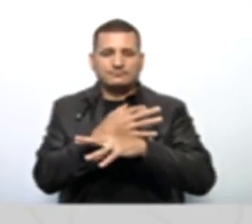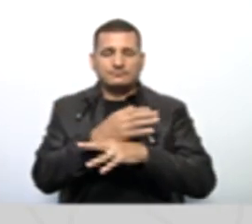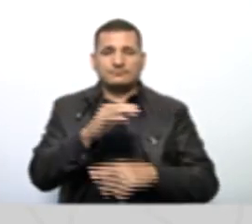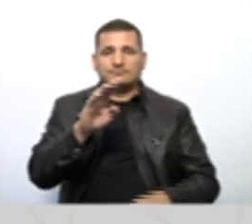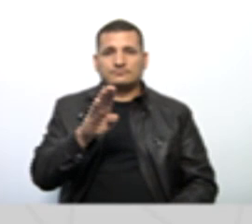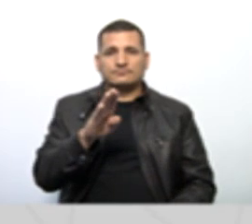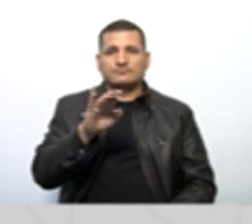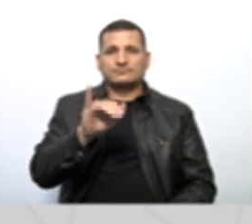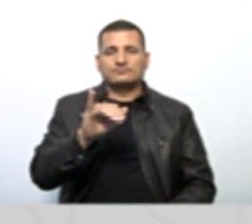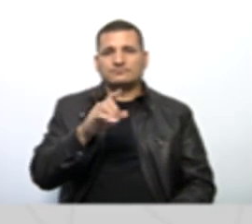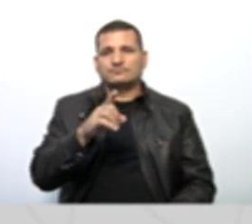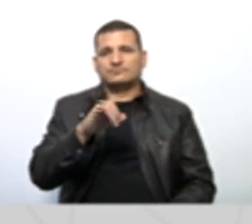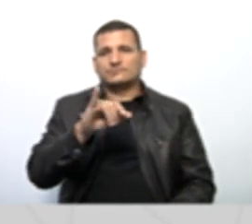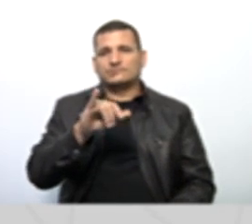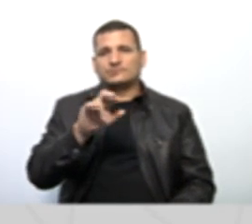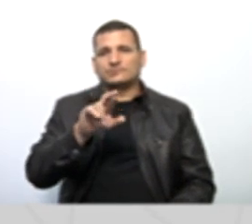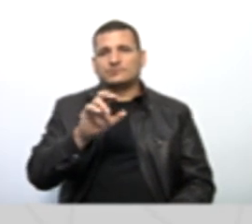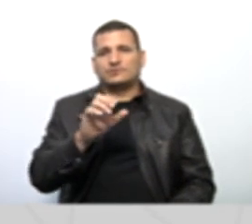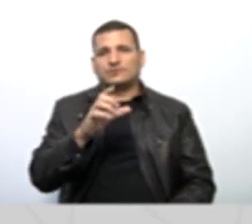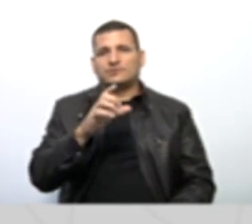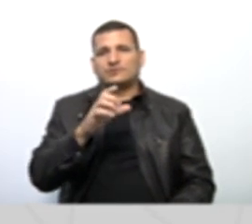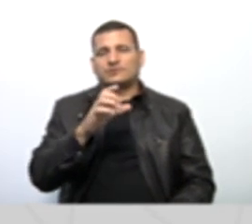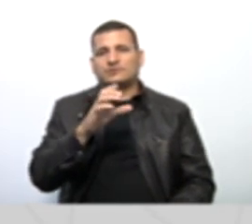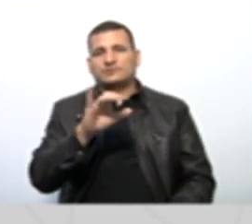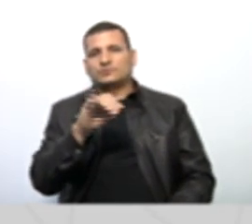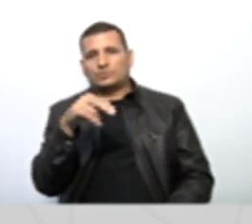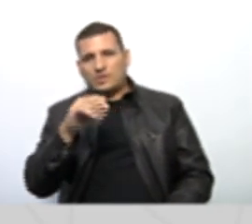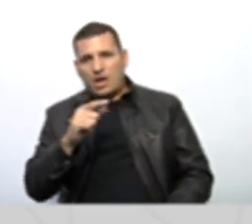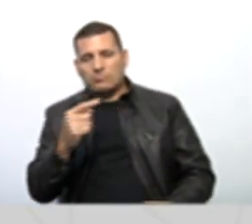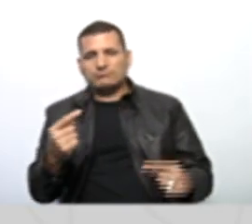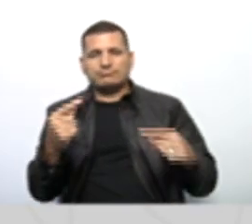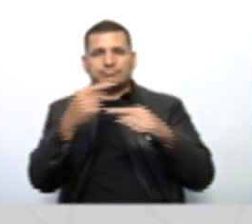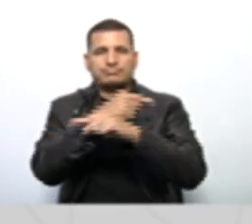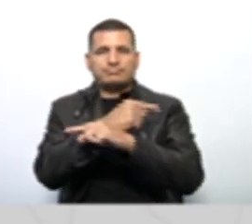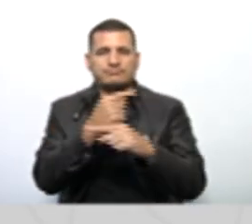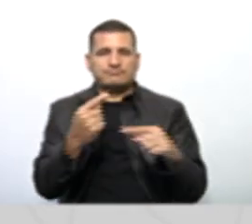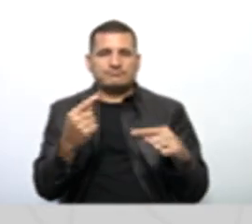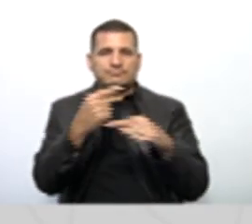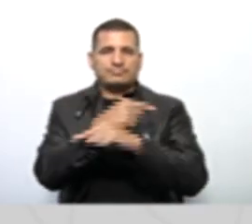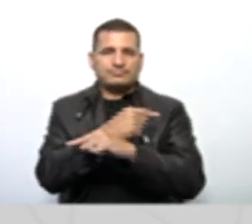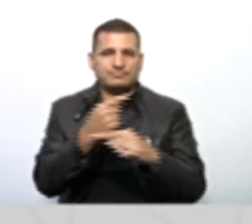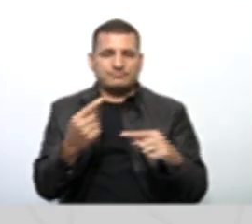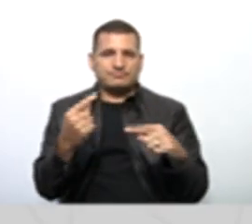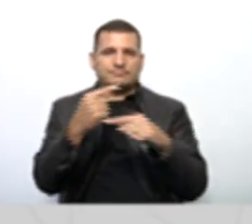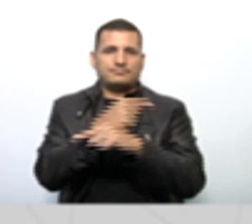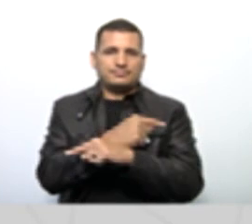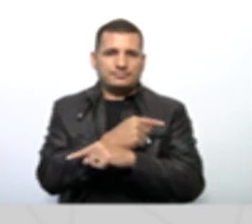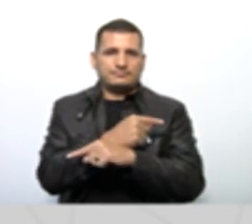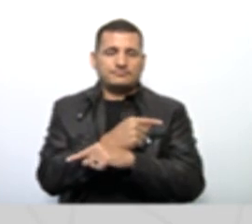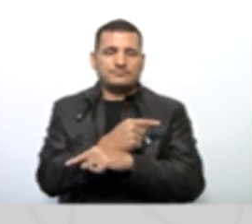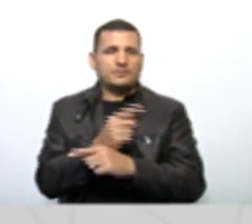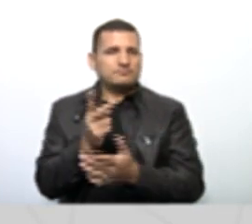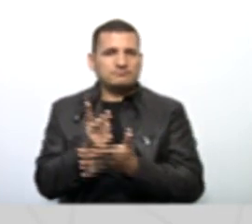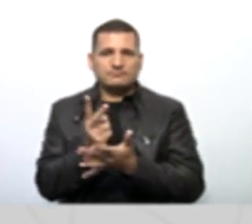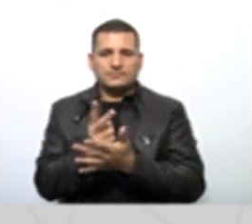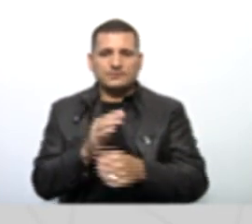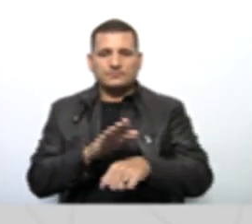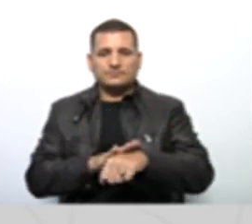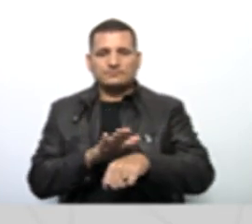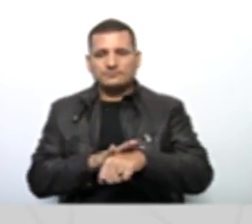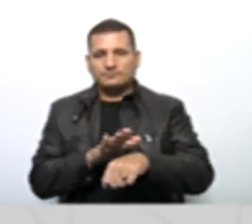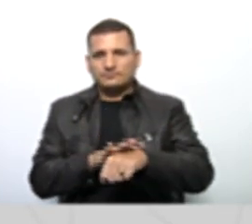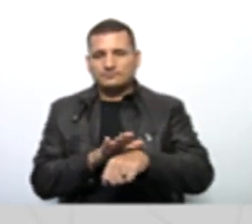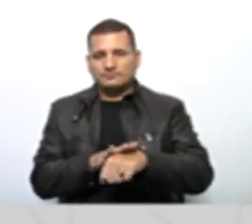bidirecional aoki os dados ele se propagam aos dois sentidos ao mesmo tempo então é